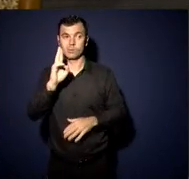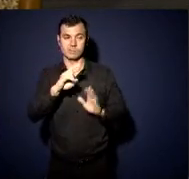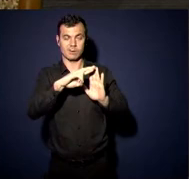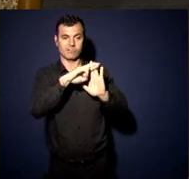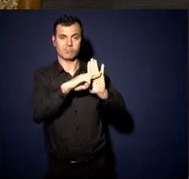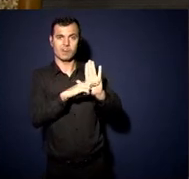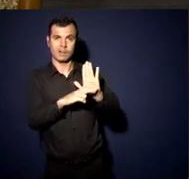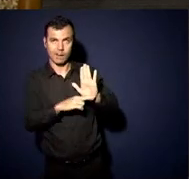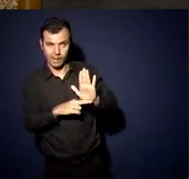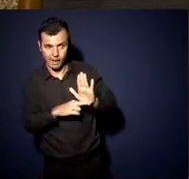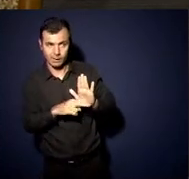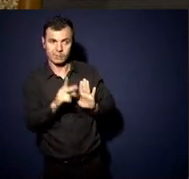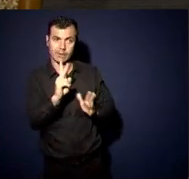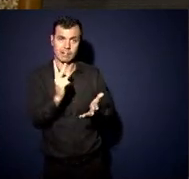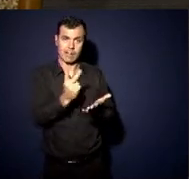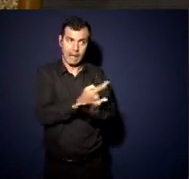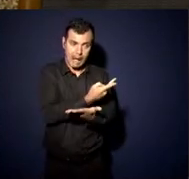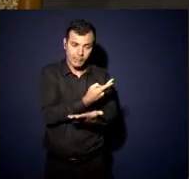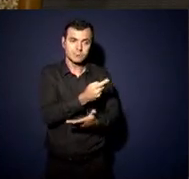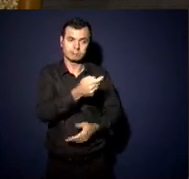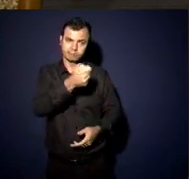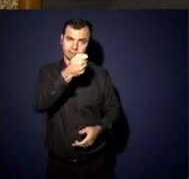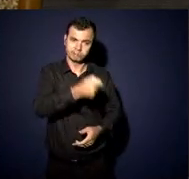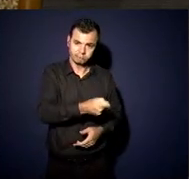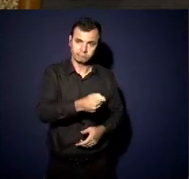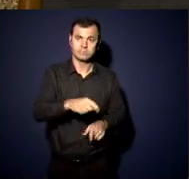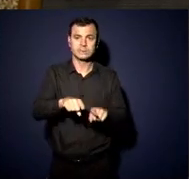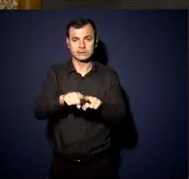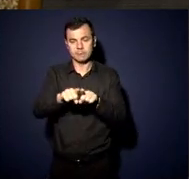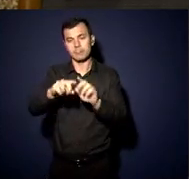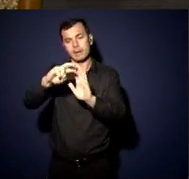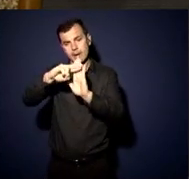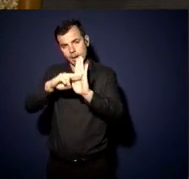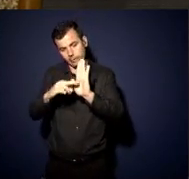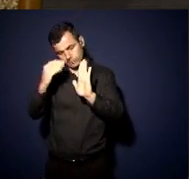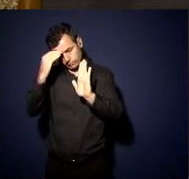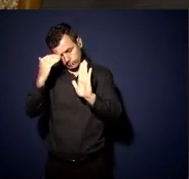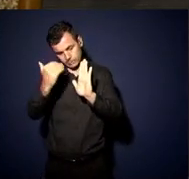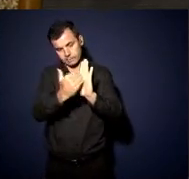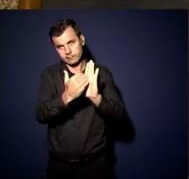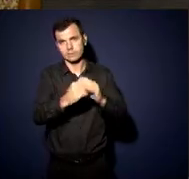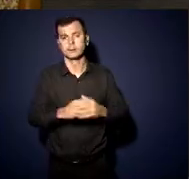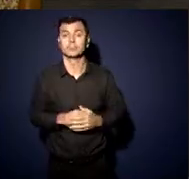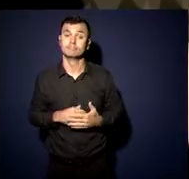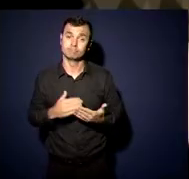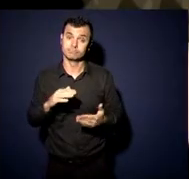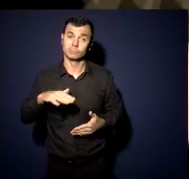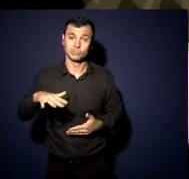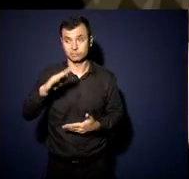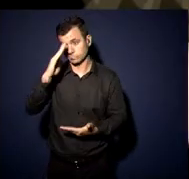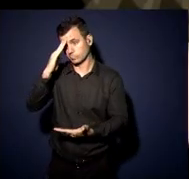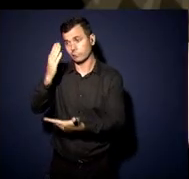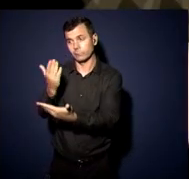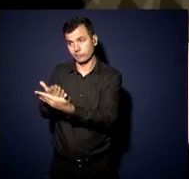Tutelar o adequado funcionamento desse mercado credibilidade do Mercado de Capitais